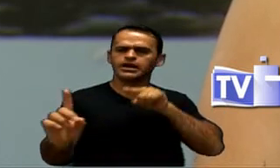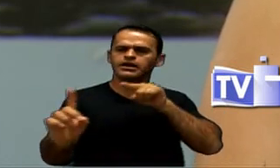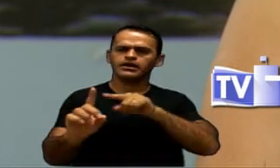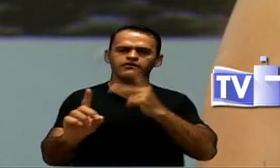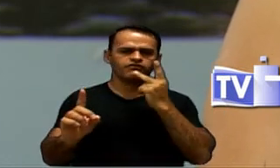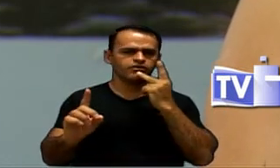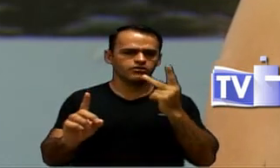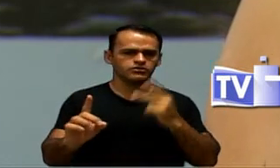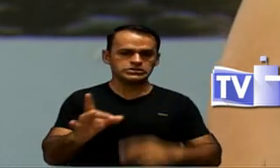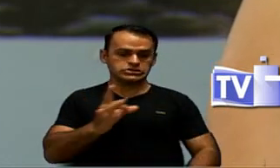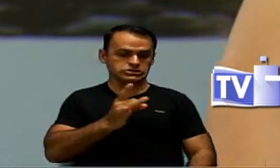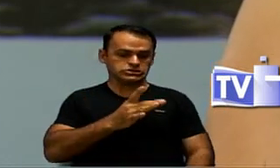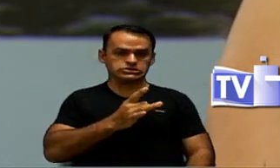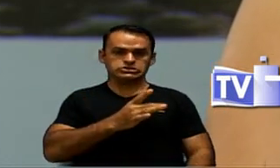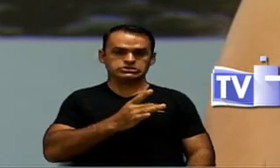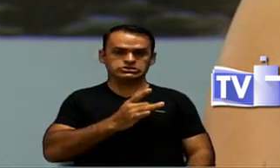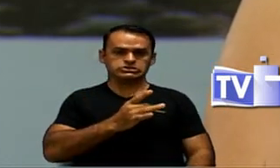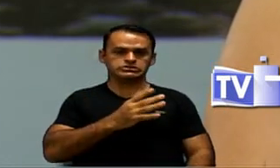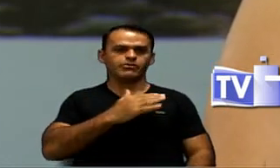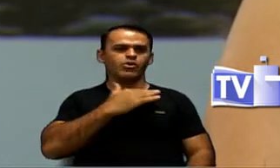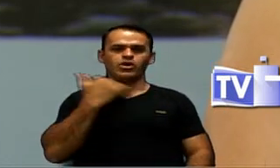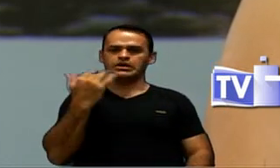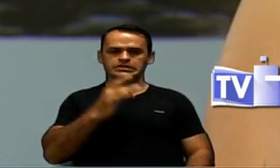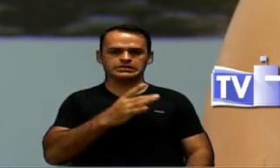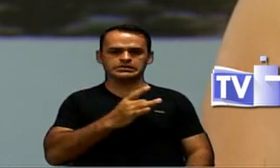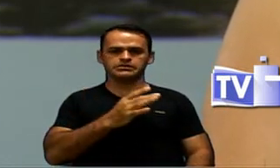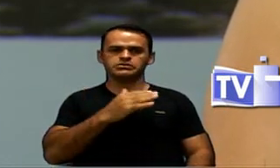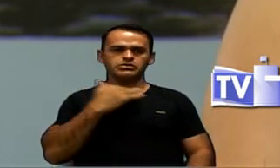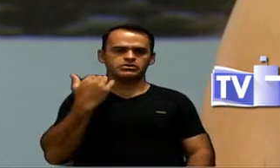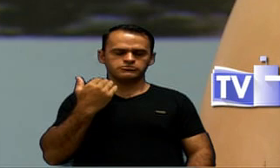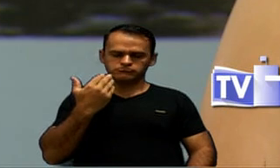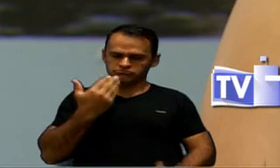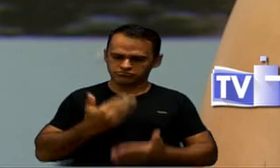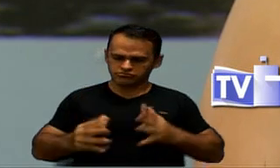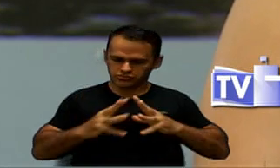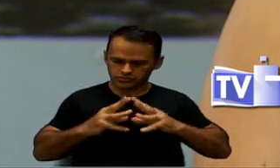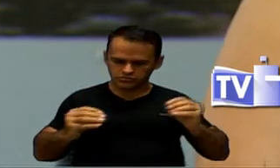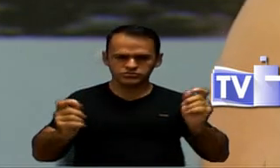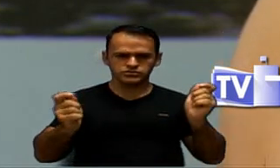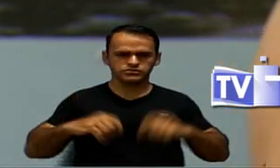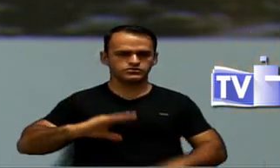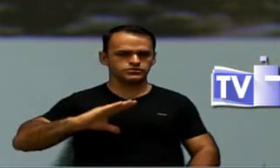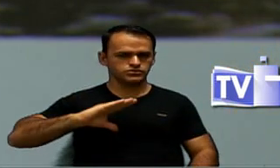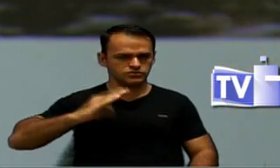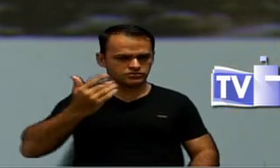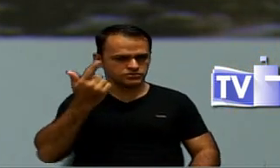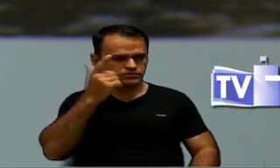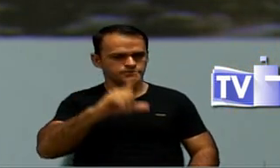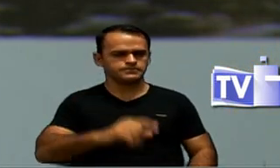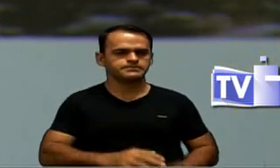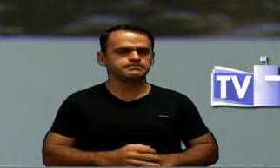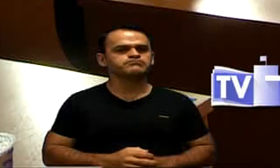perde o medo de morrer, a gente passa a viver. Muito obrigada.